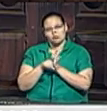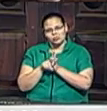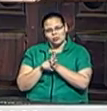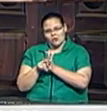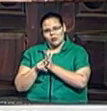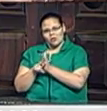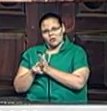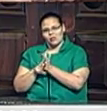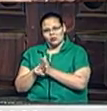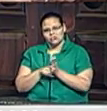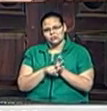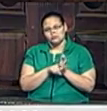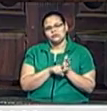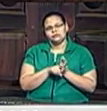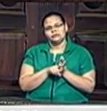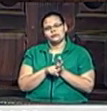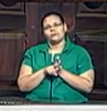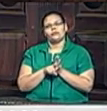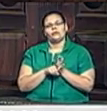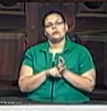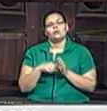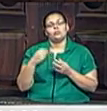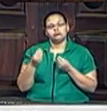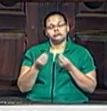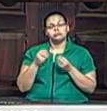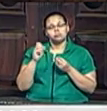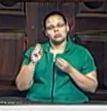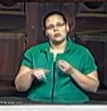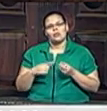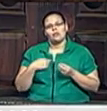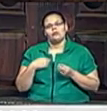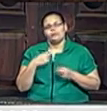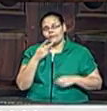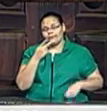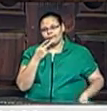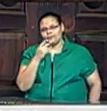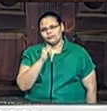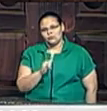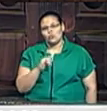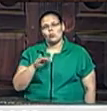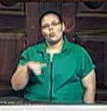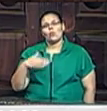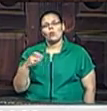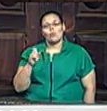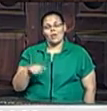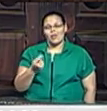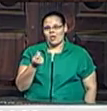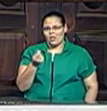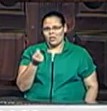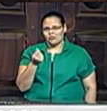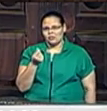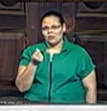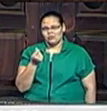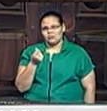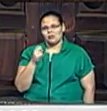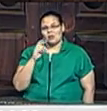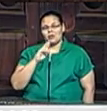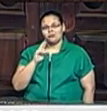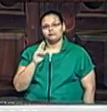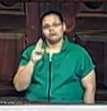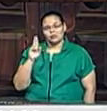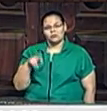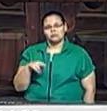uma fórmula matemática com esses componentes para te dizer qual é a sua renda em razão das